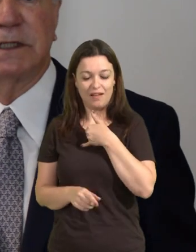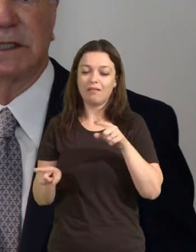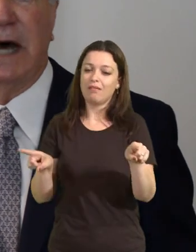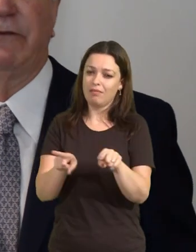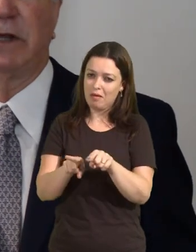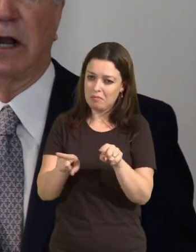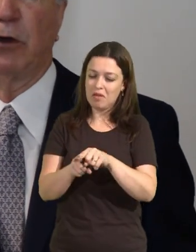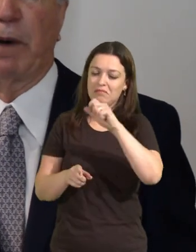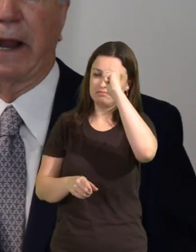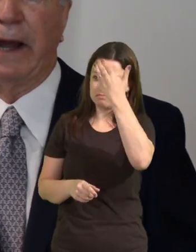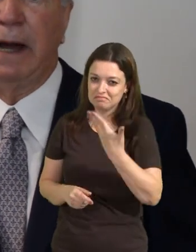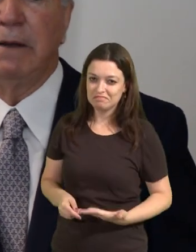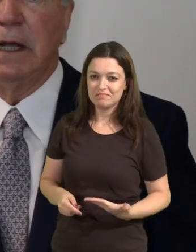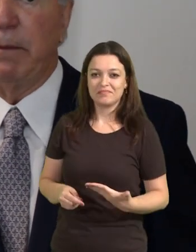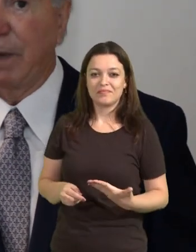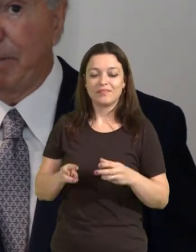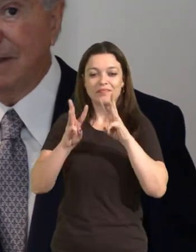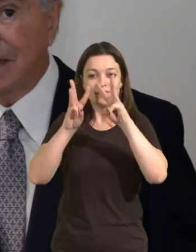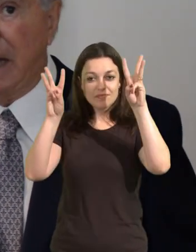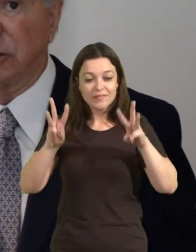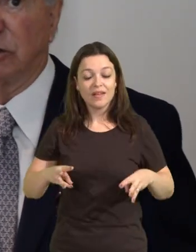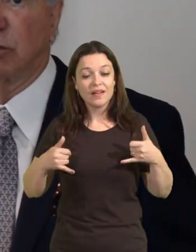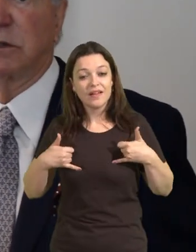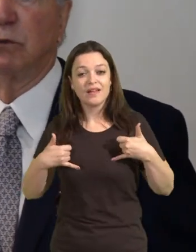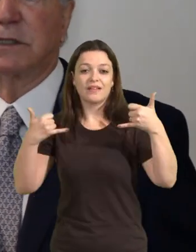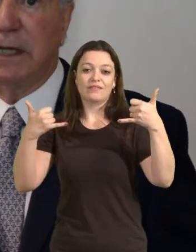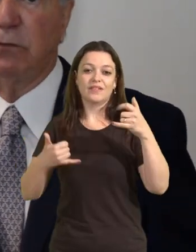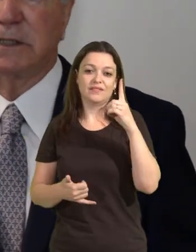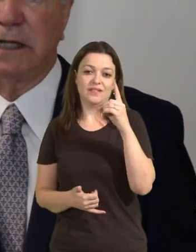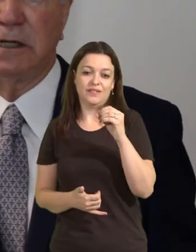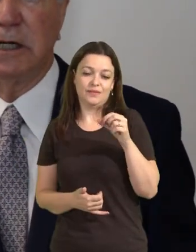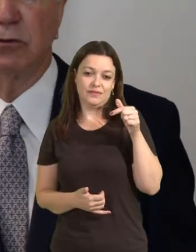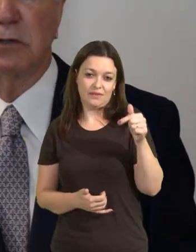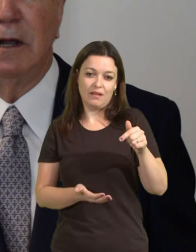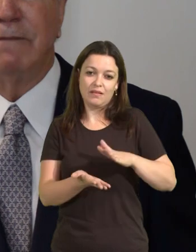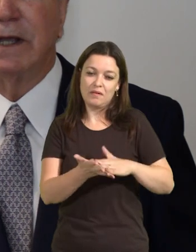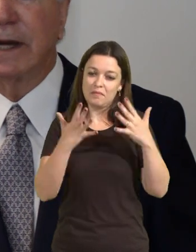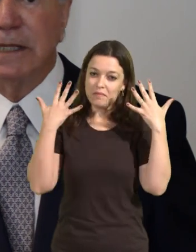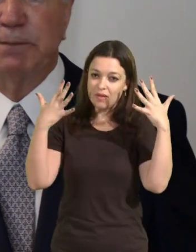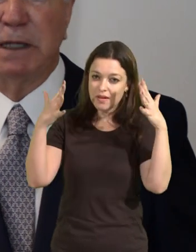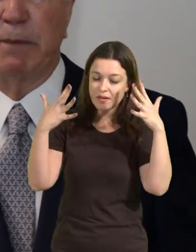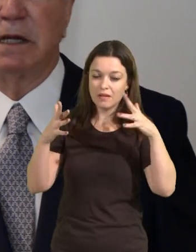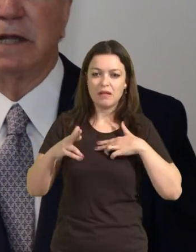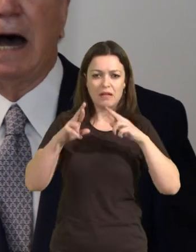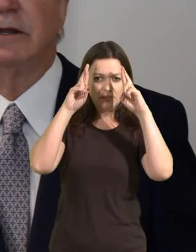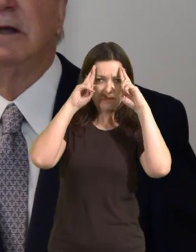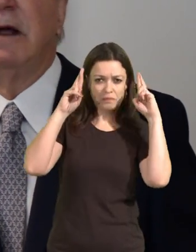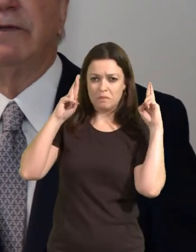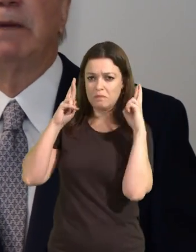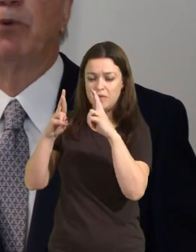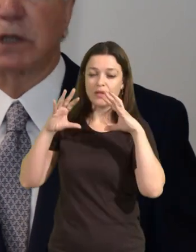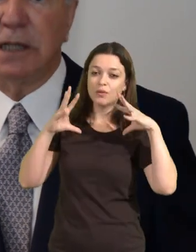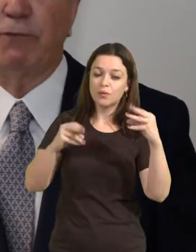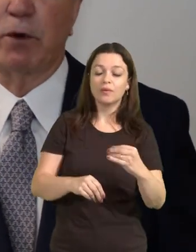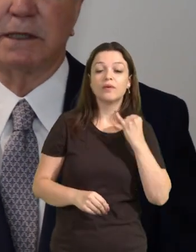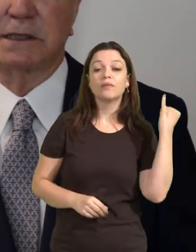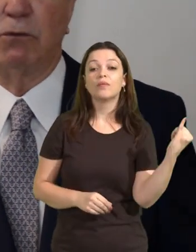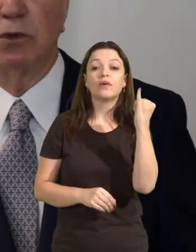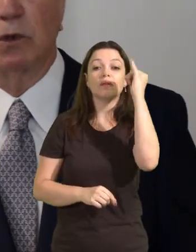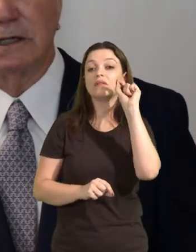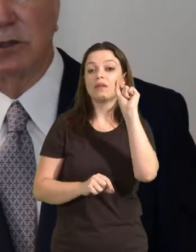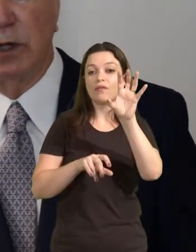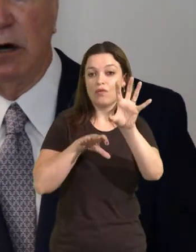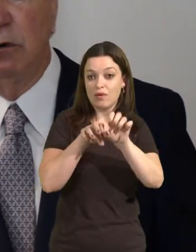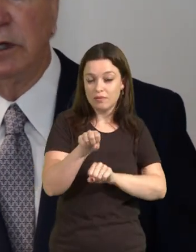gloriosa Universidade Federal do Paraná pela passagem dos seus 107 anos de respeitabilidade na importante